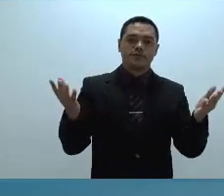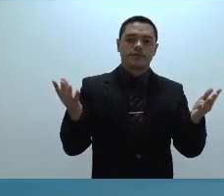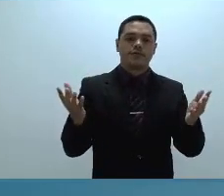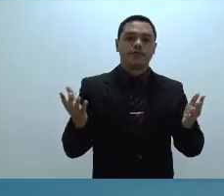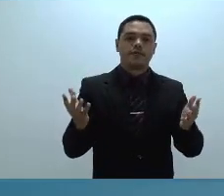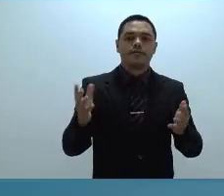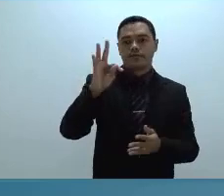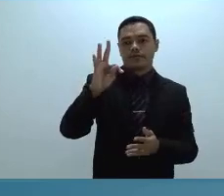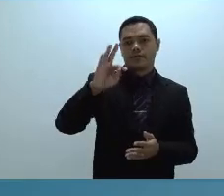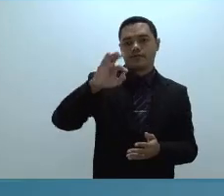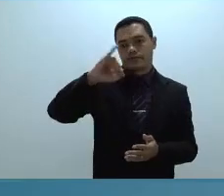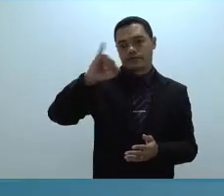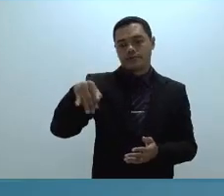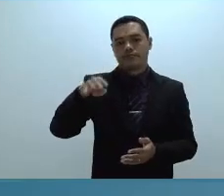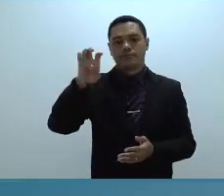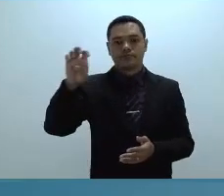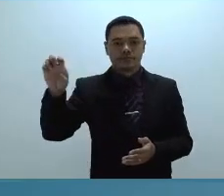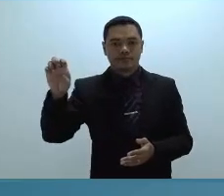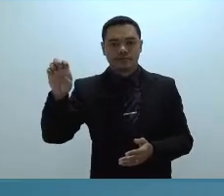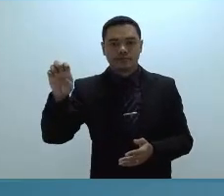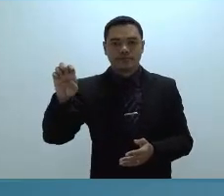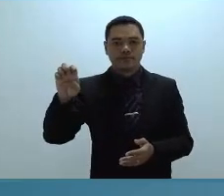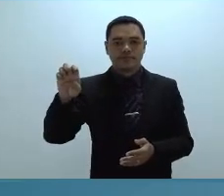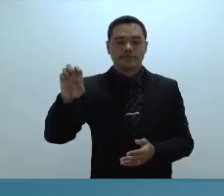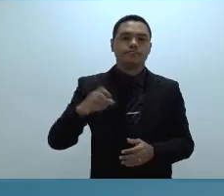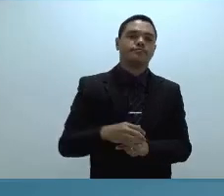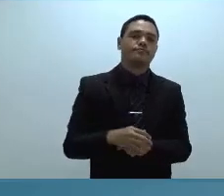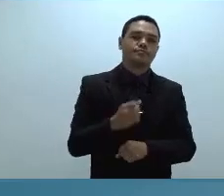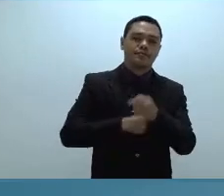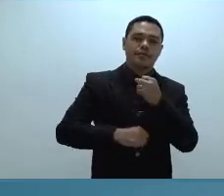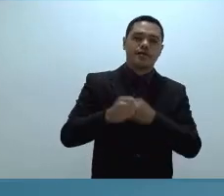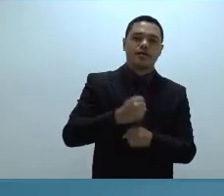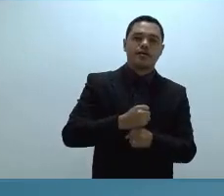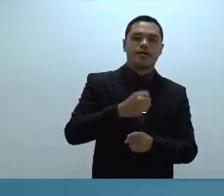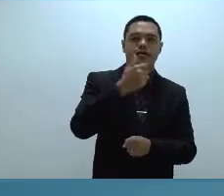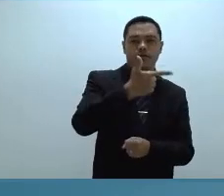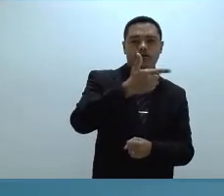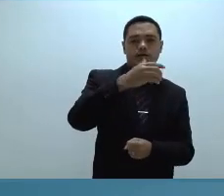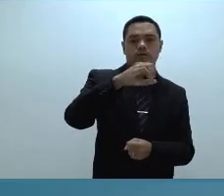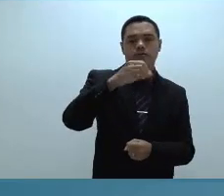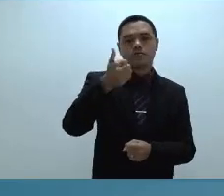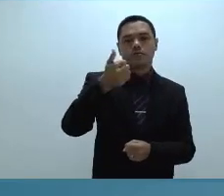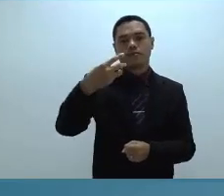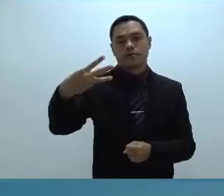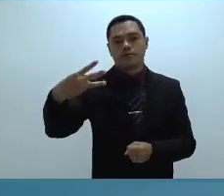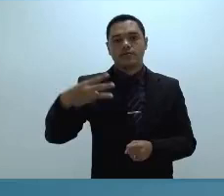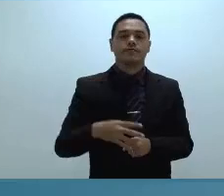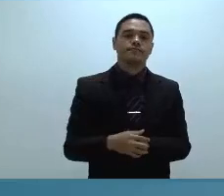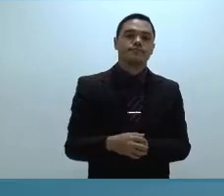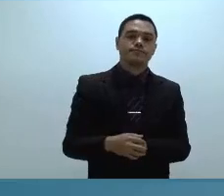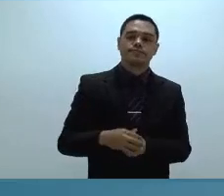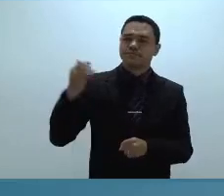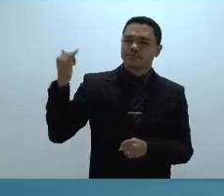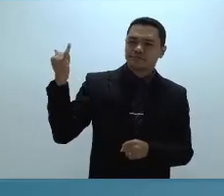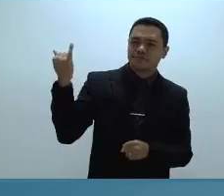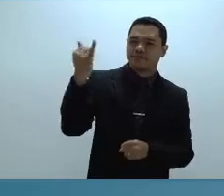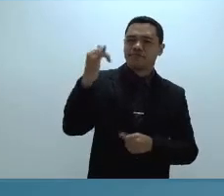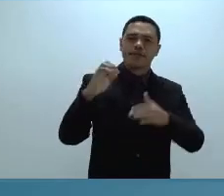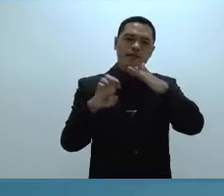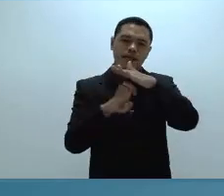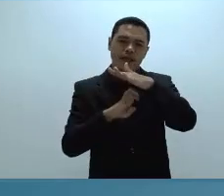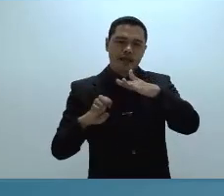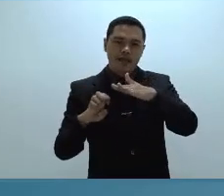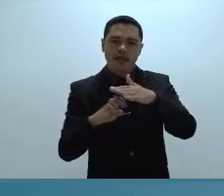25/9/2013, que na parte interessa de: embora a relação jurídica estabelecida entre a empresa prestadora do serviço e o consumidor seja regida por